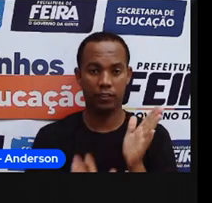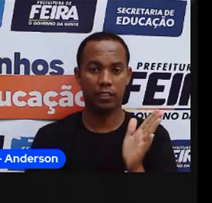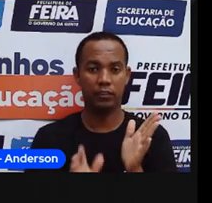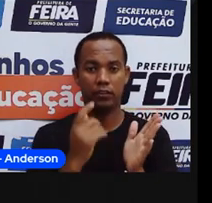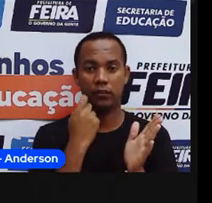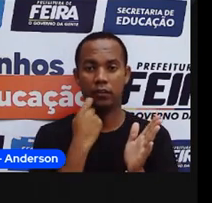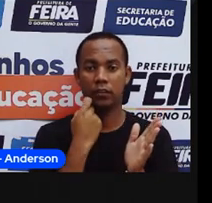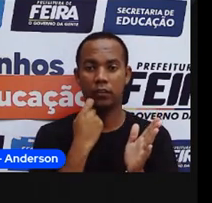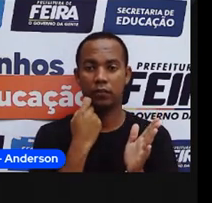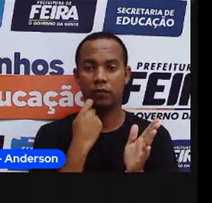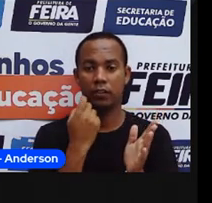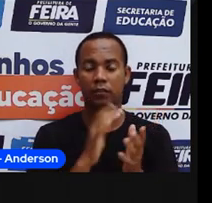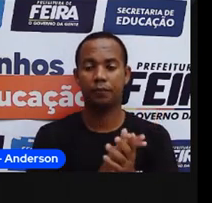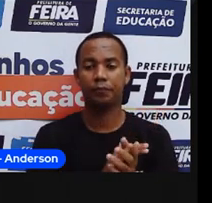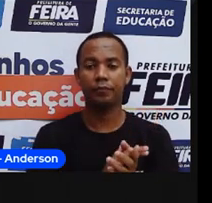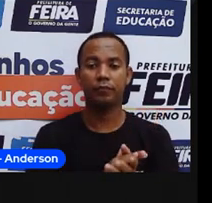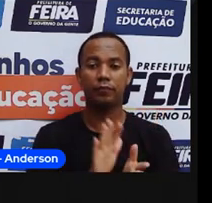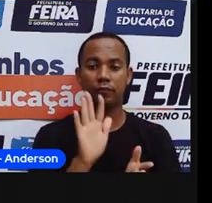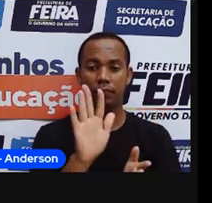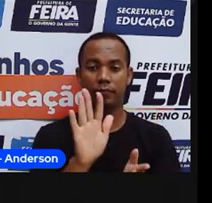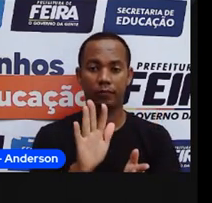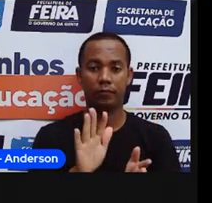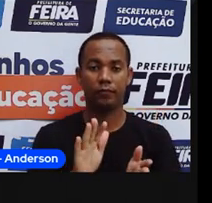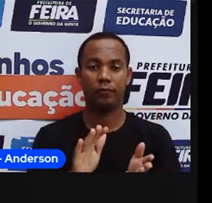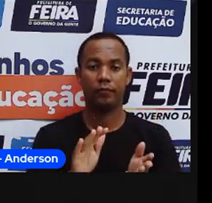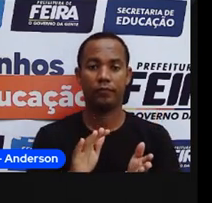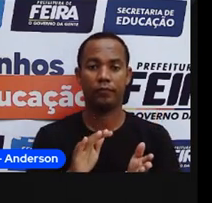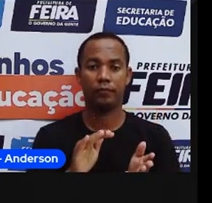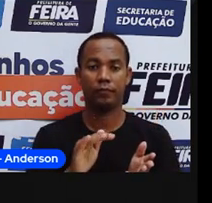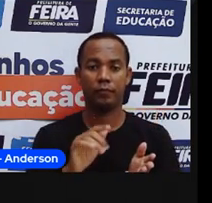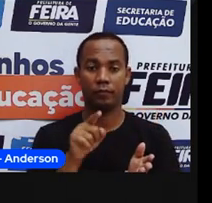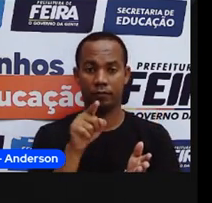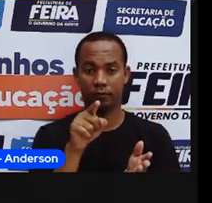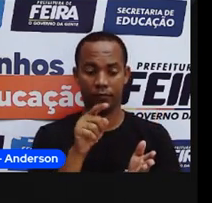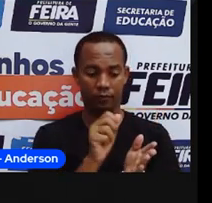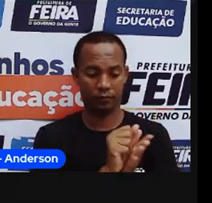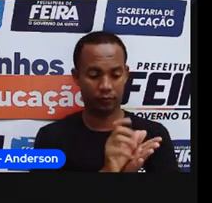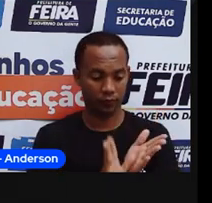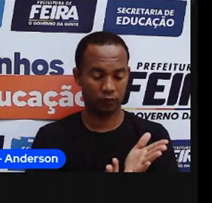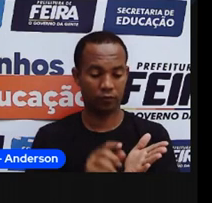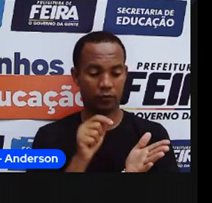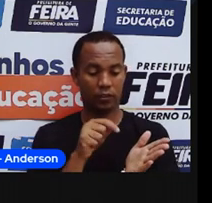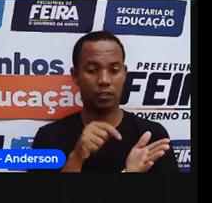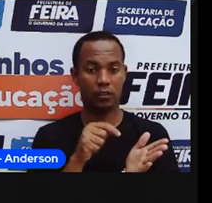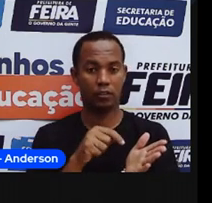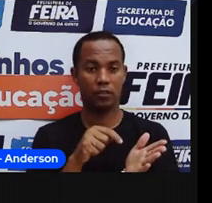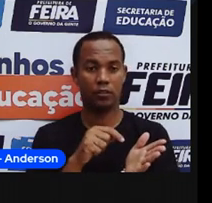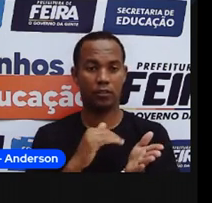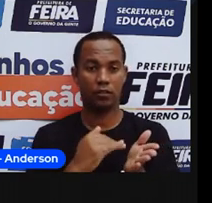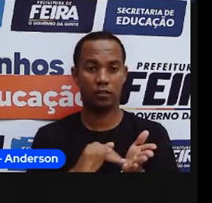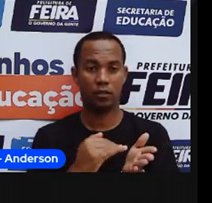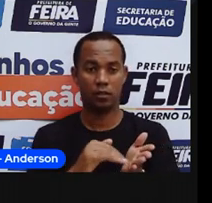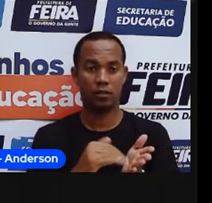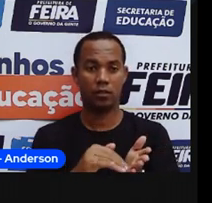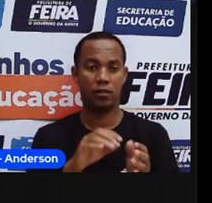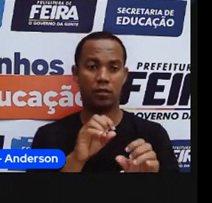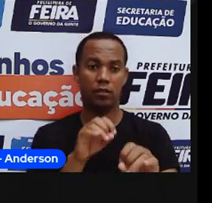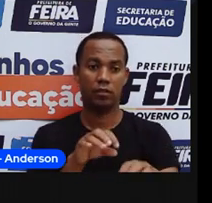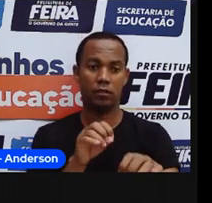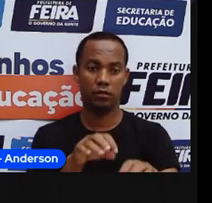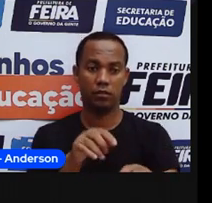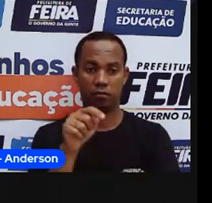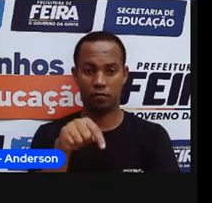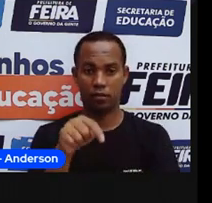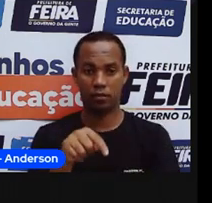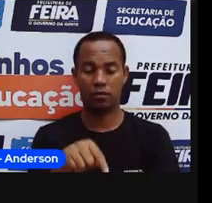sexta-feira, lembrando para vocês que é uma atividade orientada pela Secretaria de Educação e que o professor de vocês é que vai dizer,